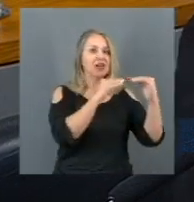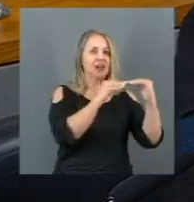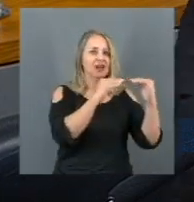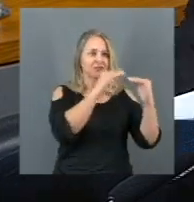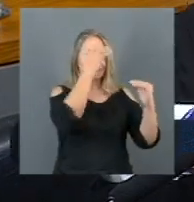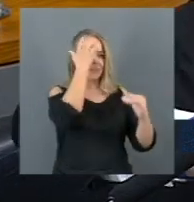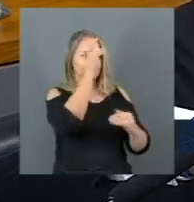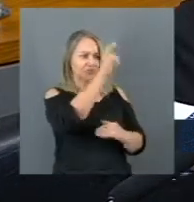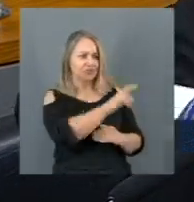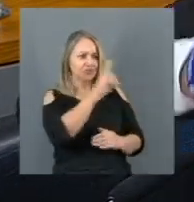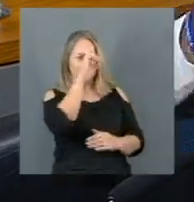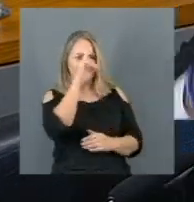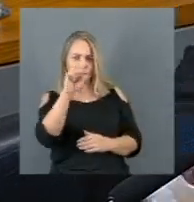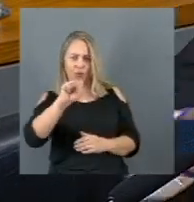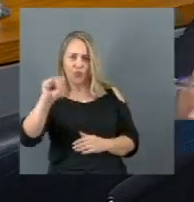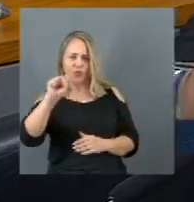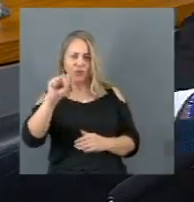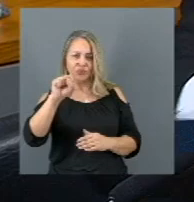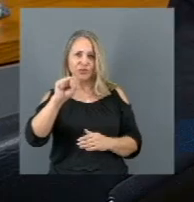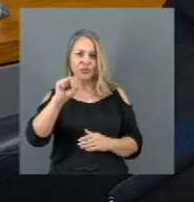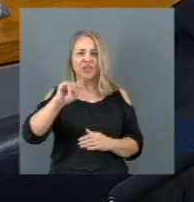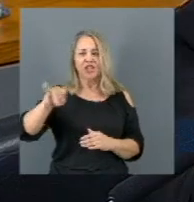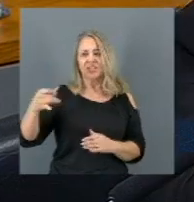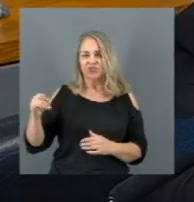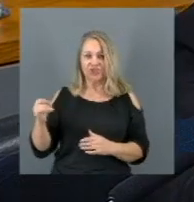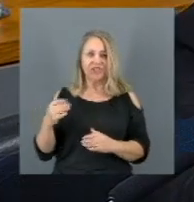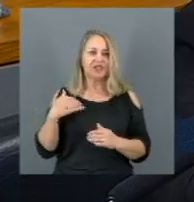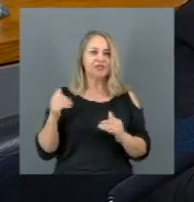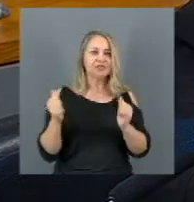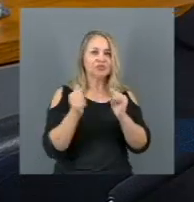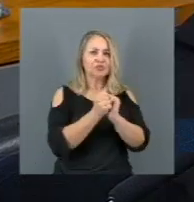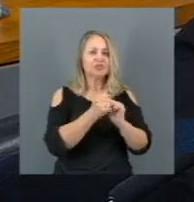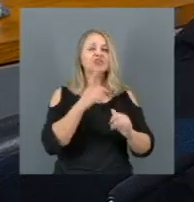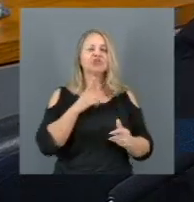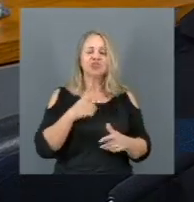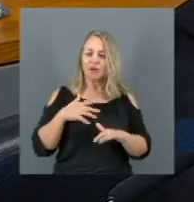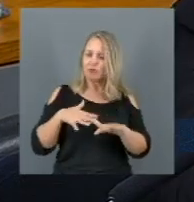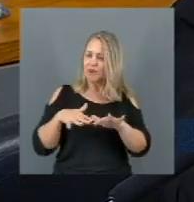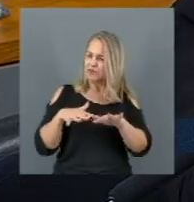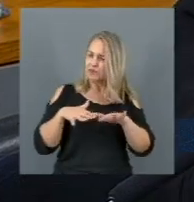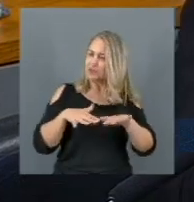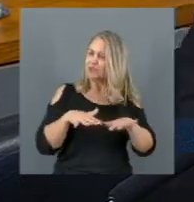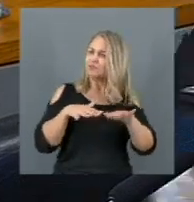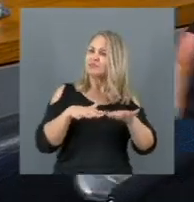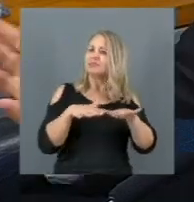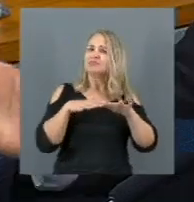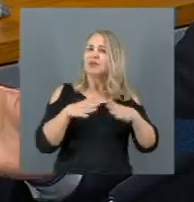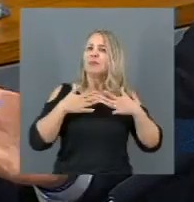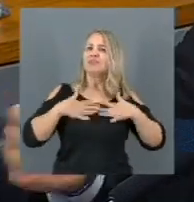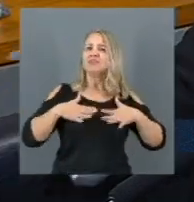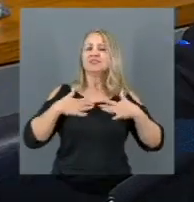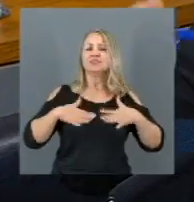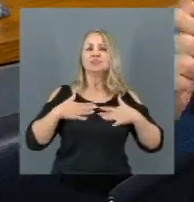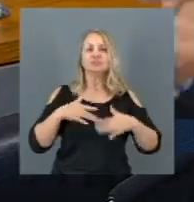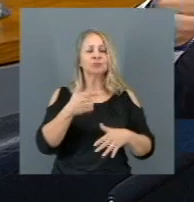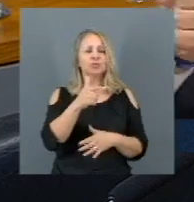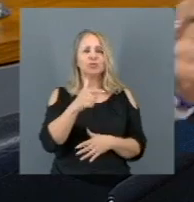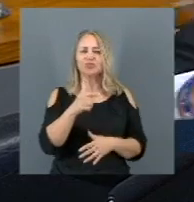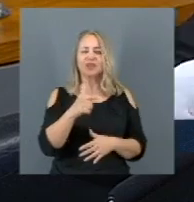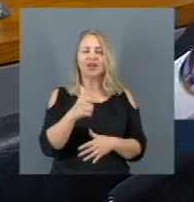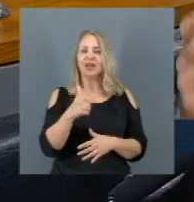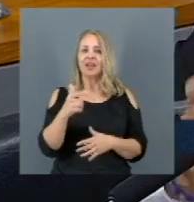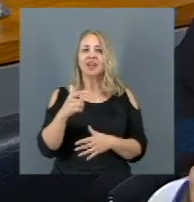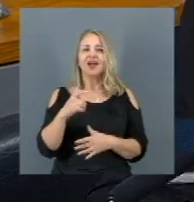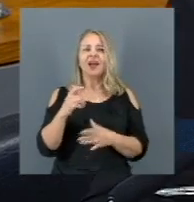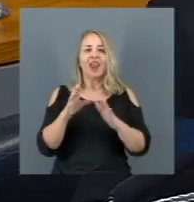estavam sempre, por vários anos, nessas manifestações pacíficas. Nós vemos famílias, pessoas de bem, não tem ladrão ali, você vê que os R$5 vai e volta